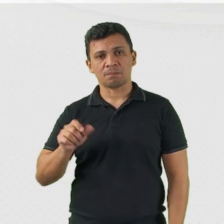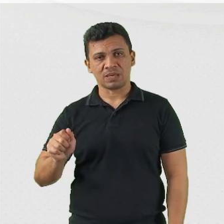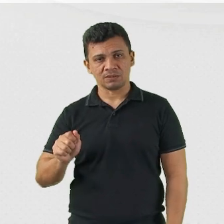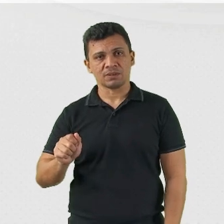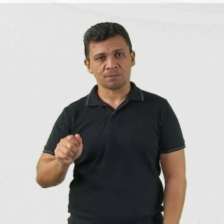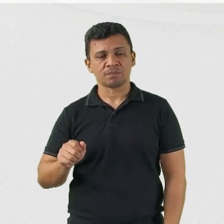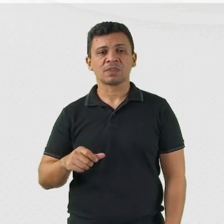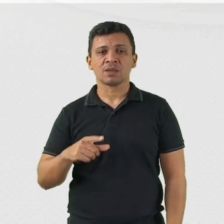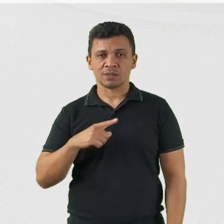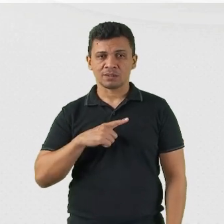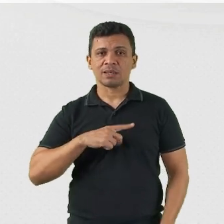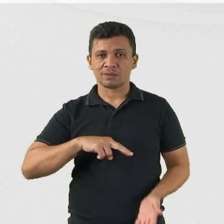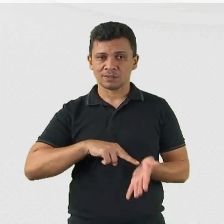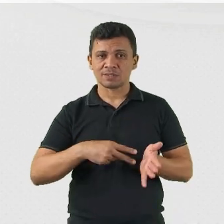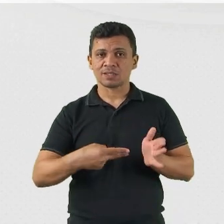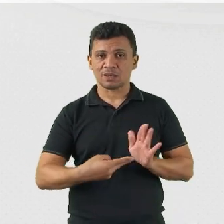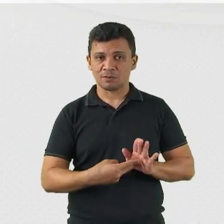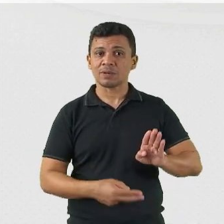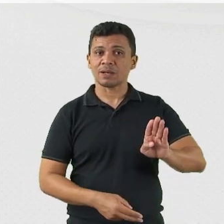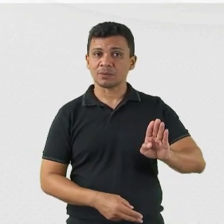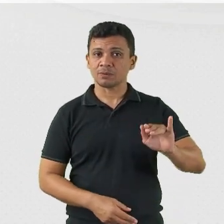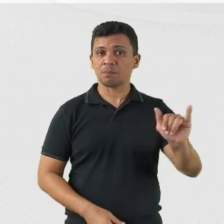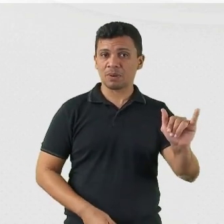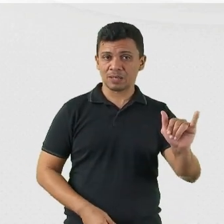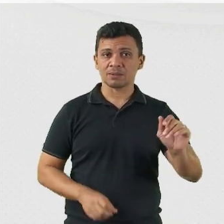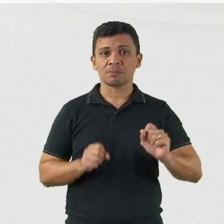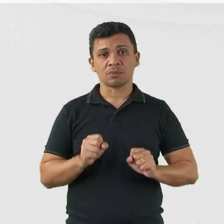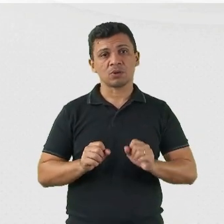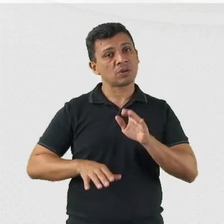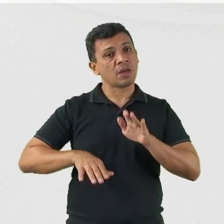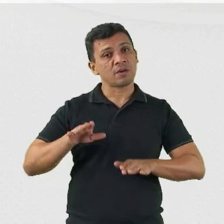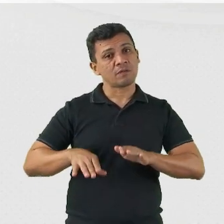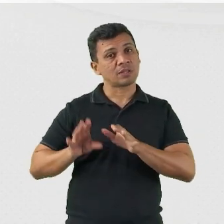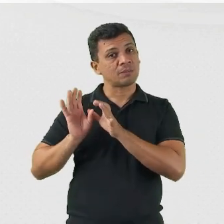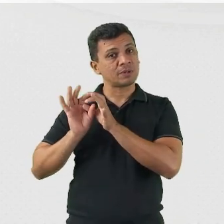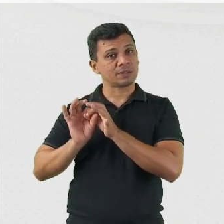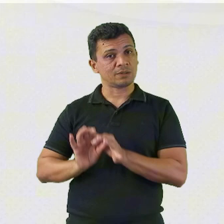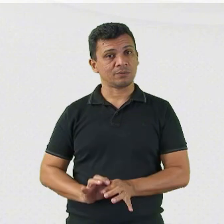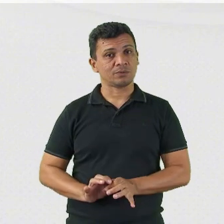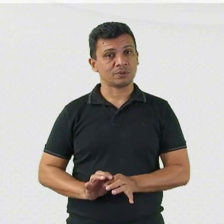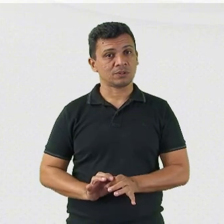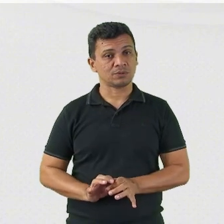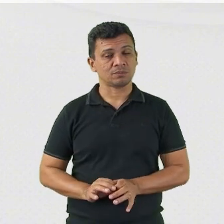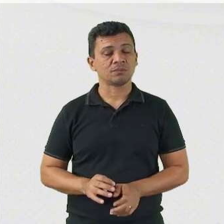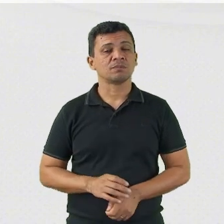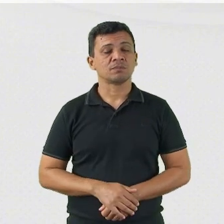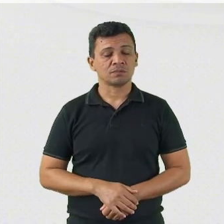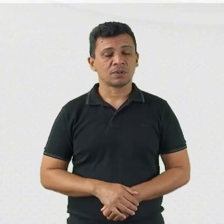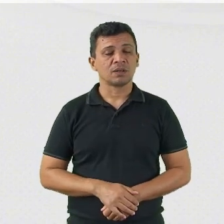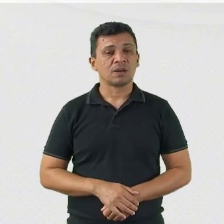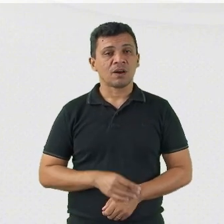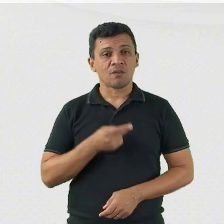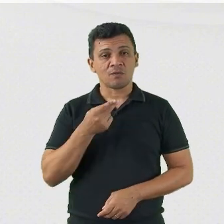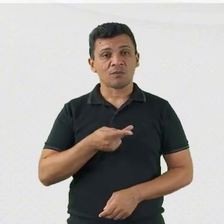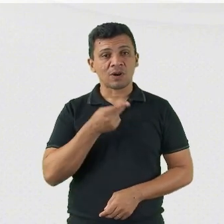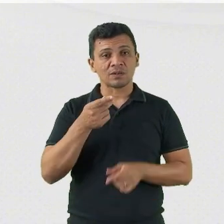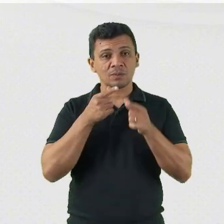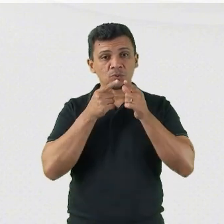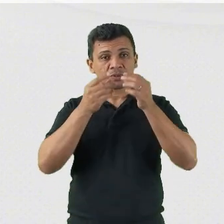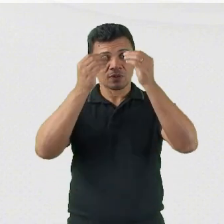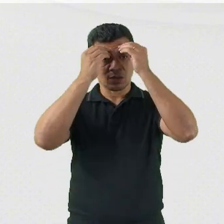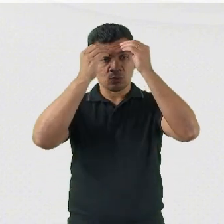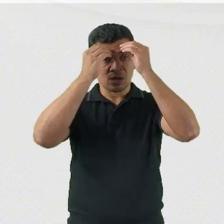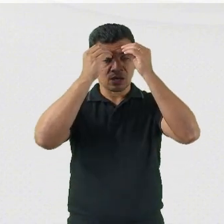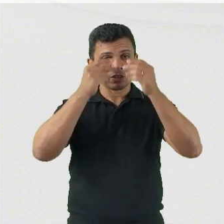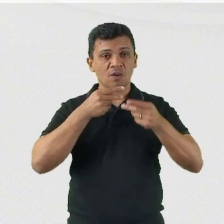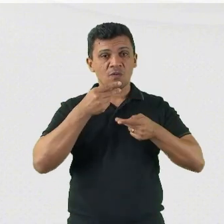posso ter outros significados, vai depender sempre do contexto. Quando nós falamos de linguagem, quando nós